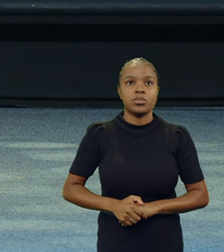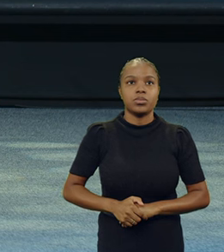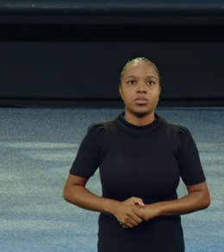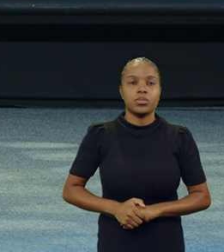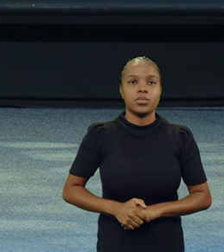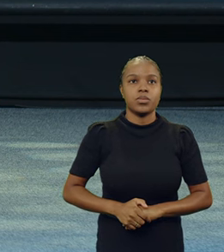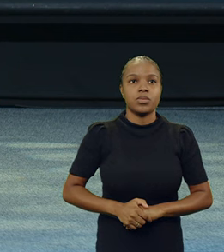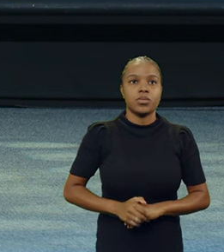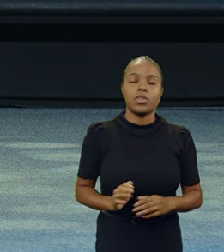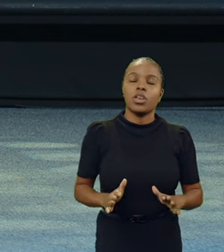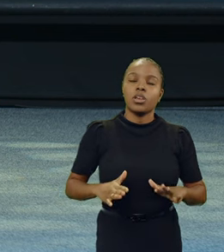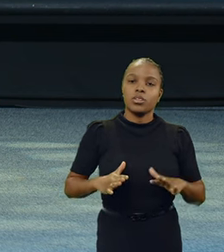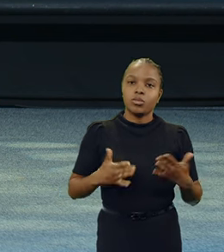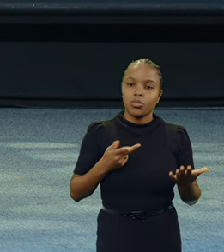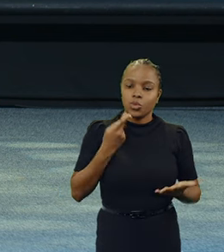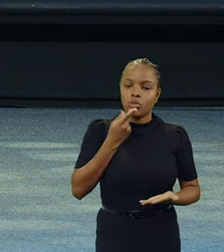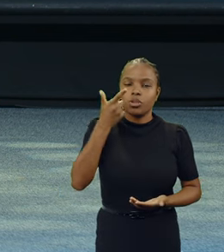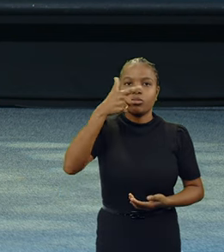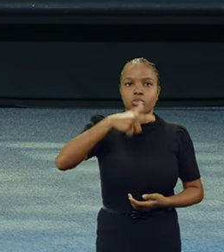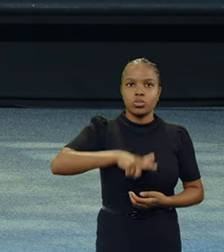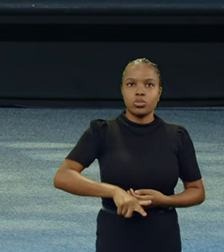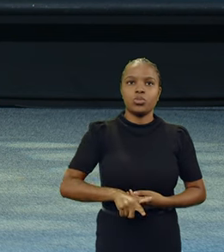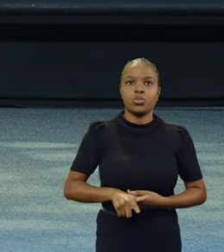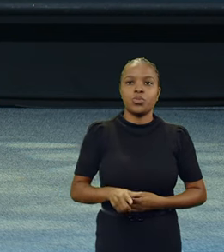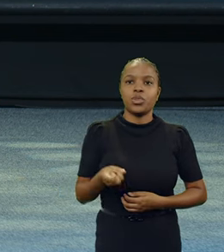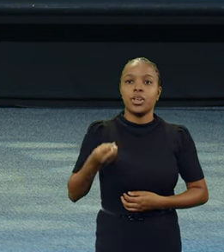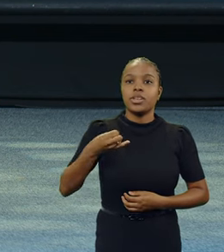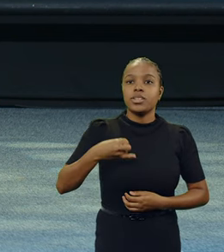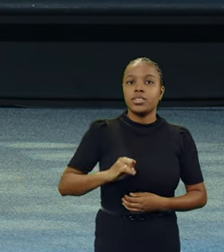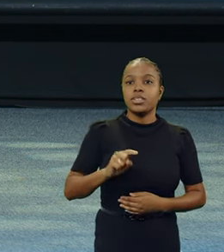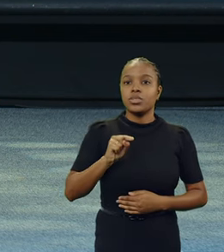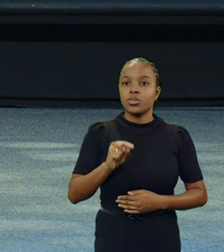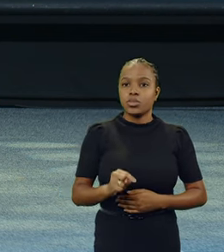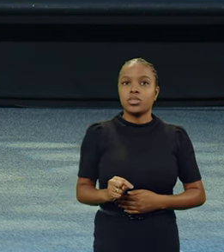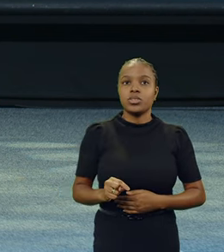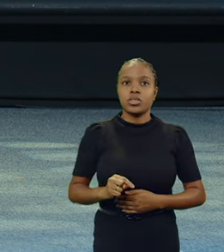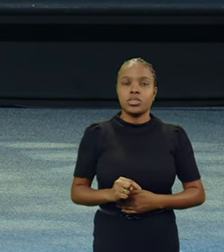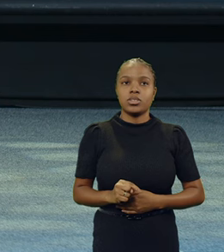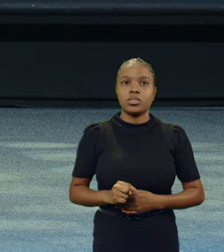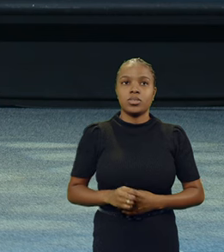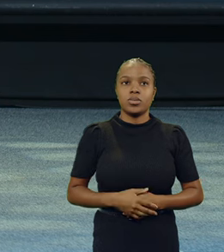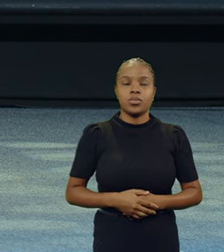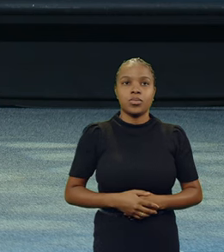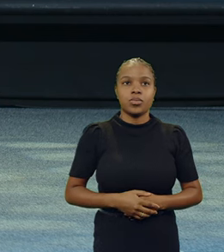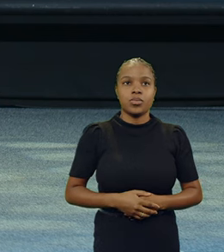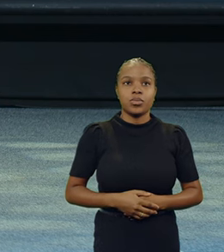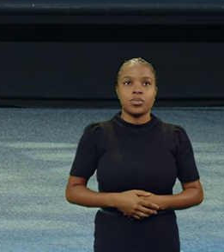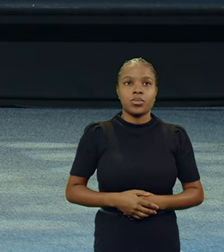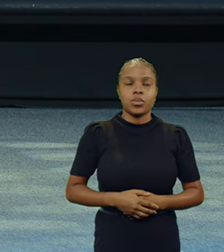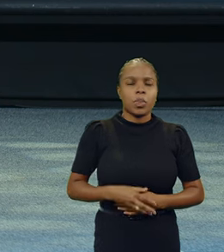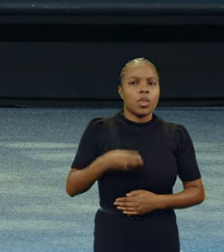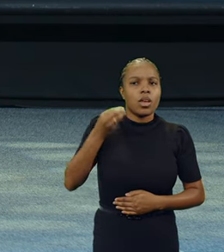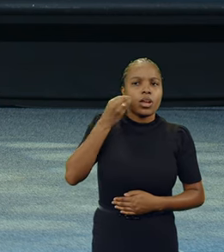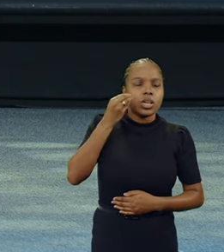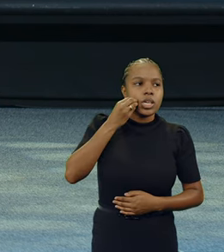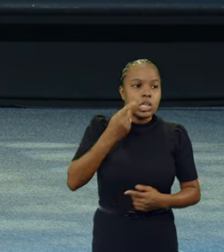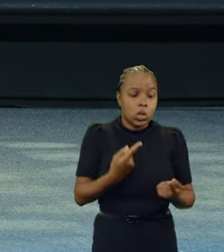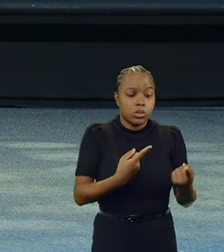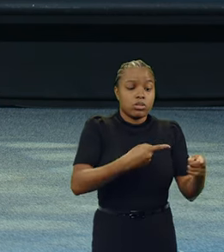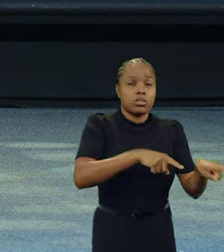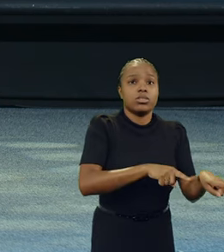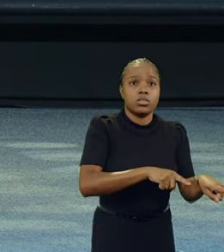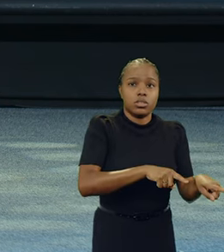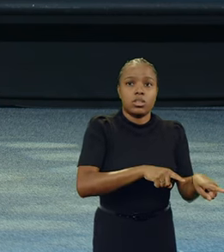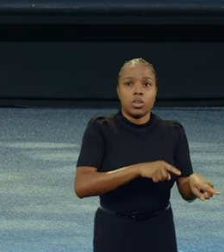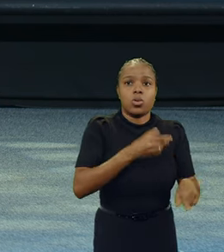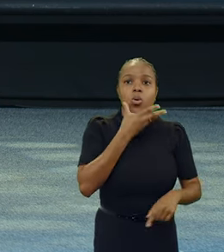Eu volto a dizer: se você está boicotando o trabalho de